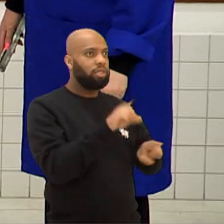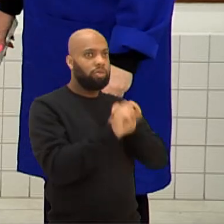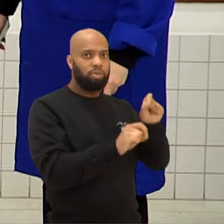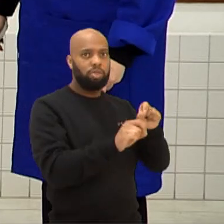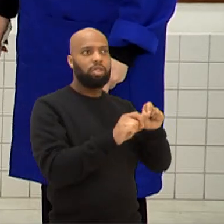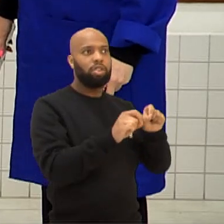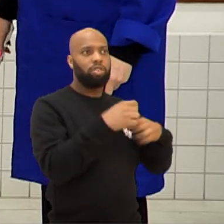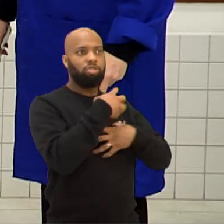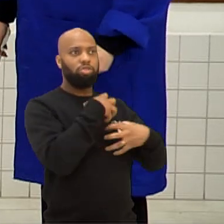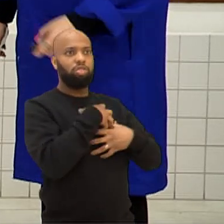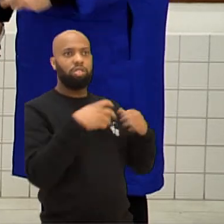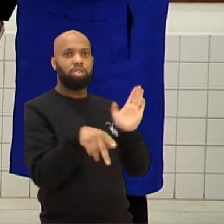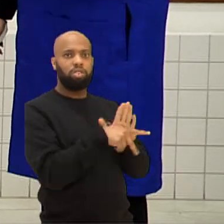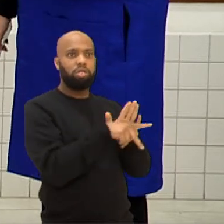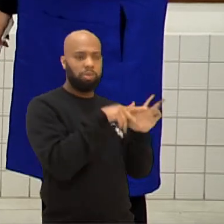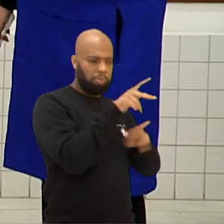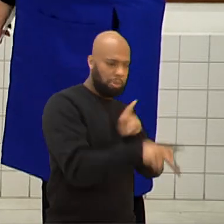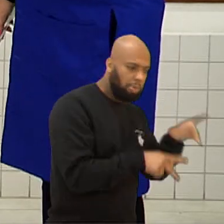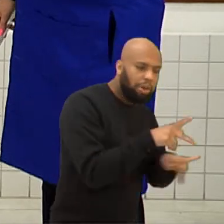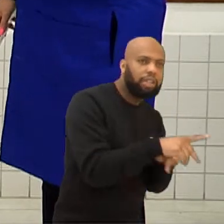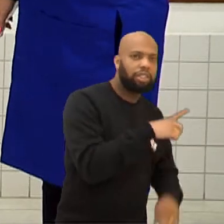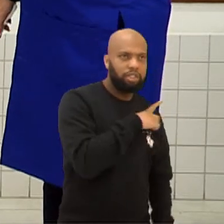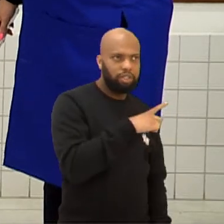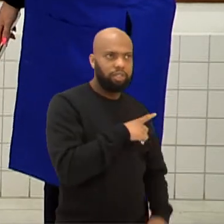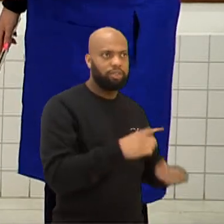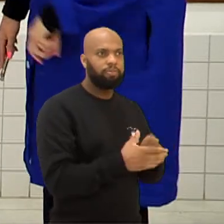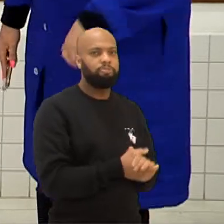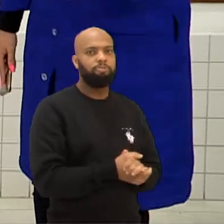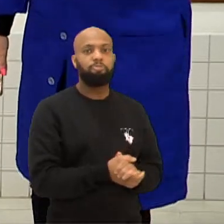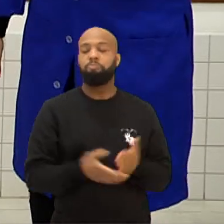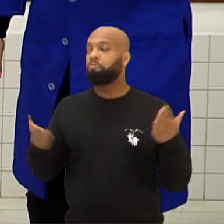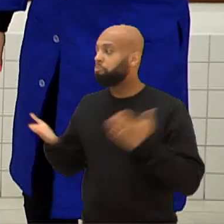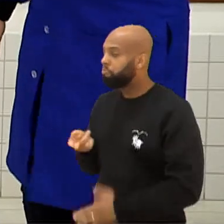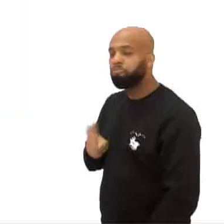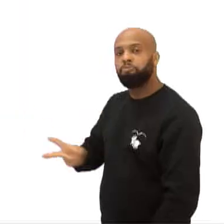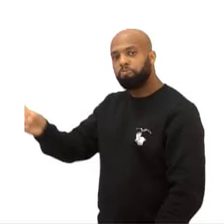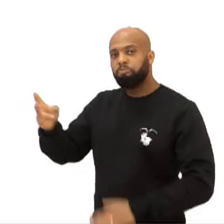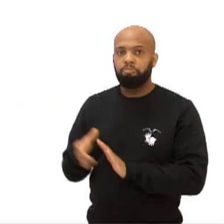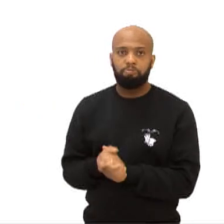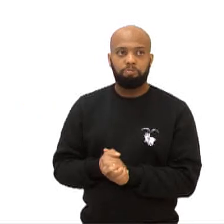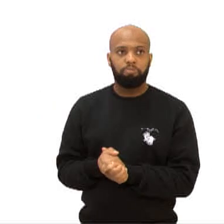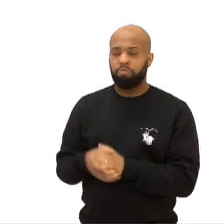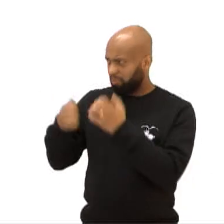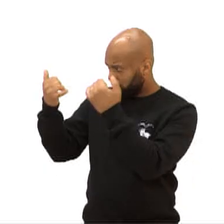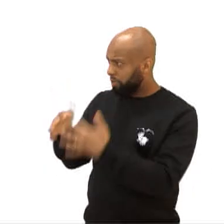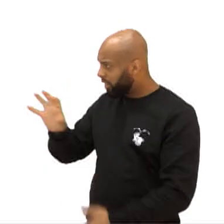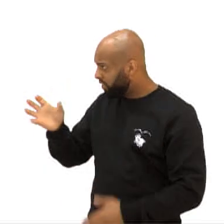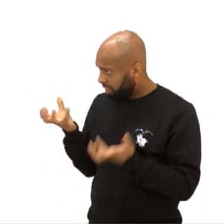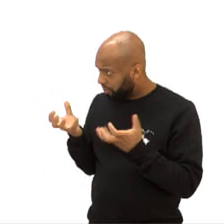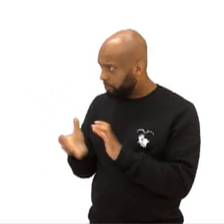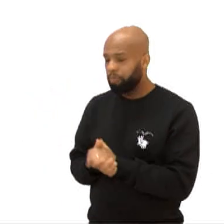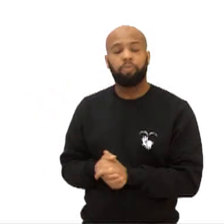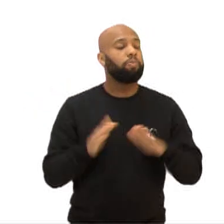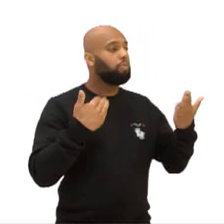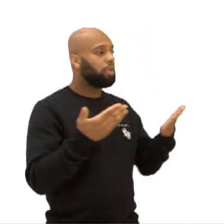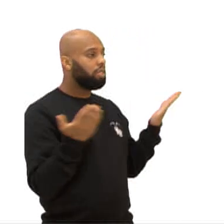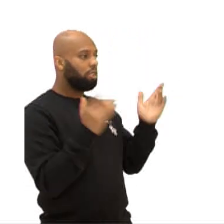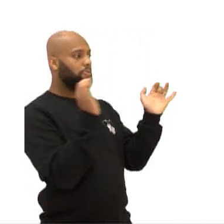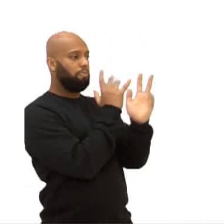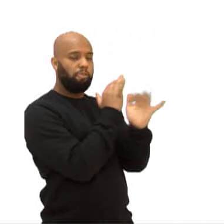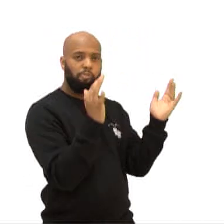aspecto populacional. Populacional. Vamos Na lá? continuação, quer falar isso aí, professora?